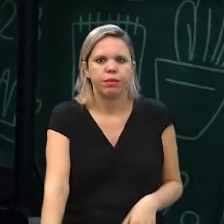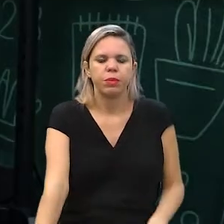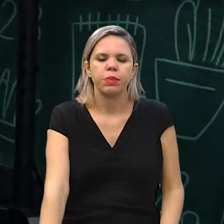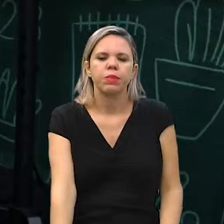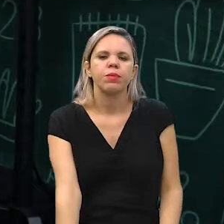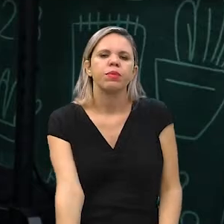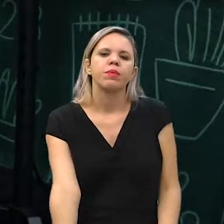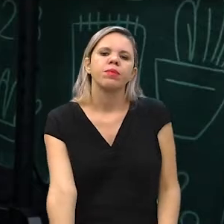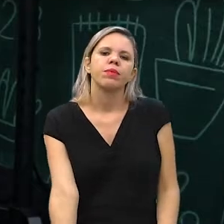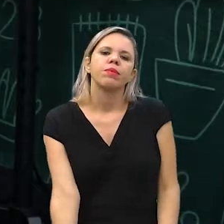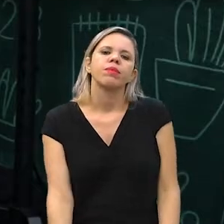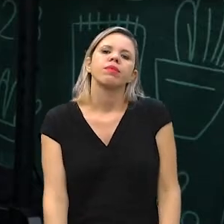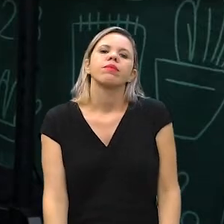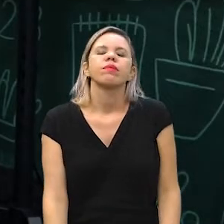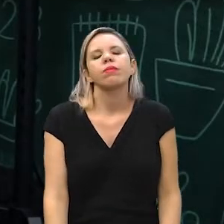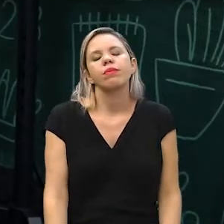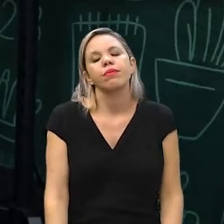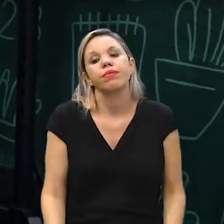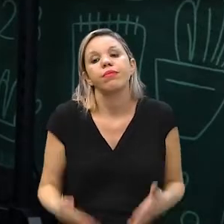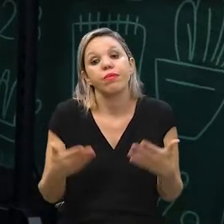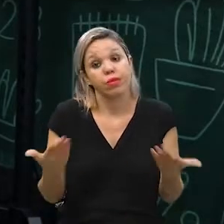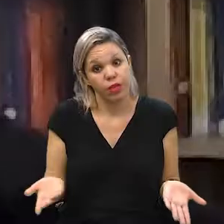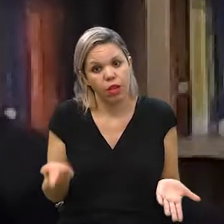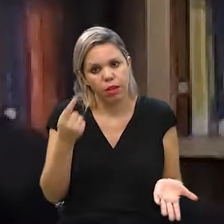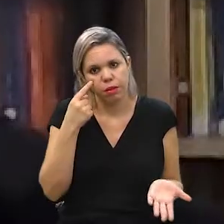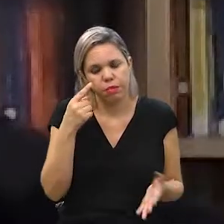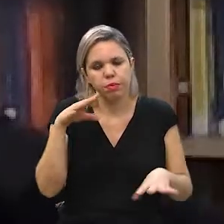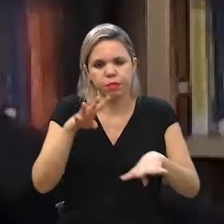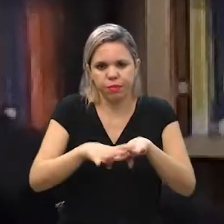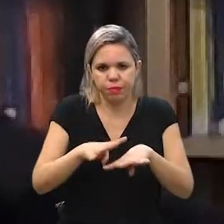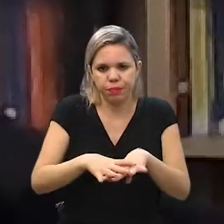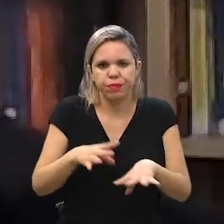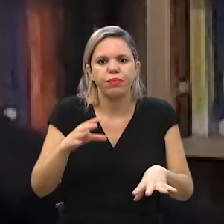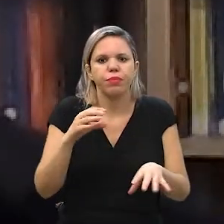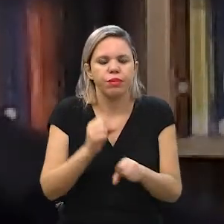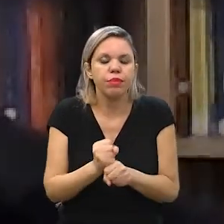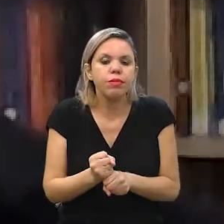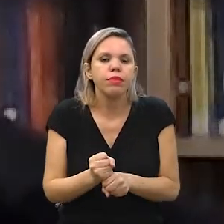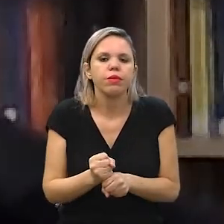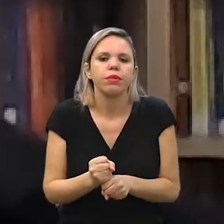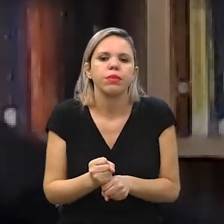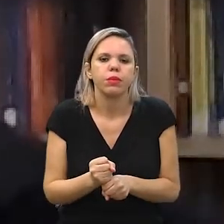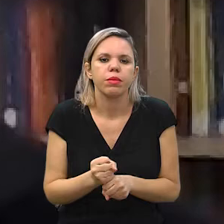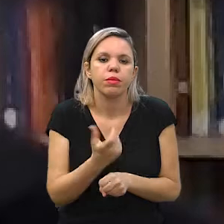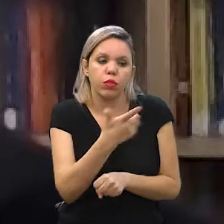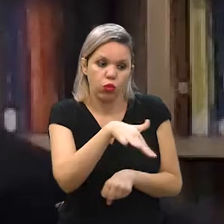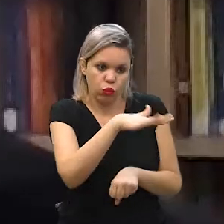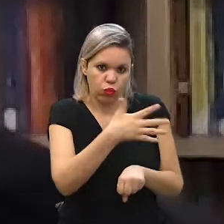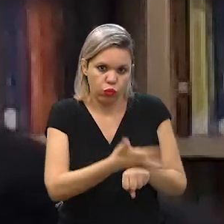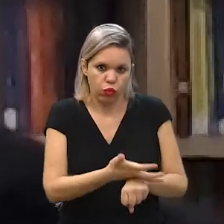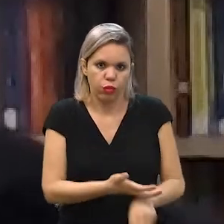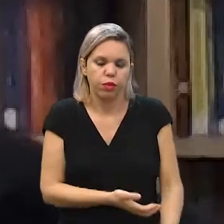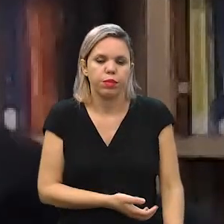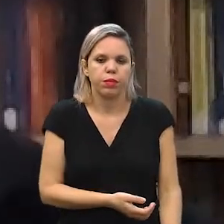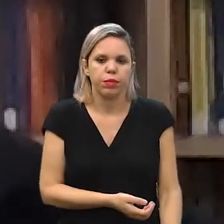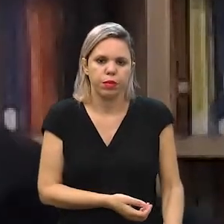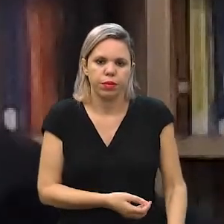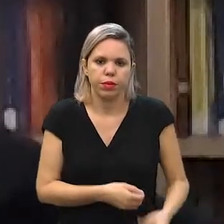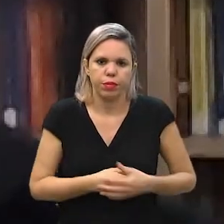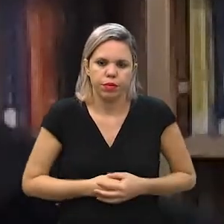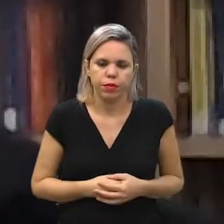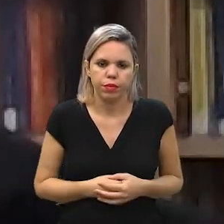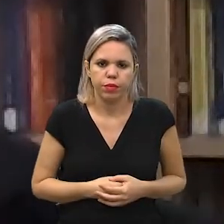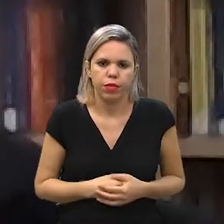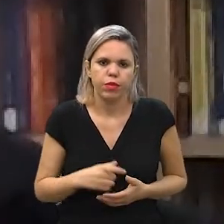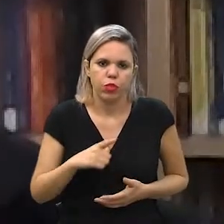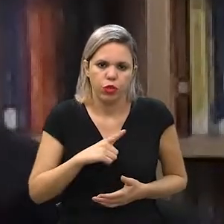Alexandre? Então, olha só, André, a matemática, dentre as outras disciplinas, né, que nós